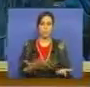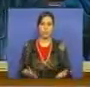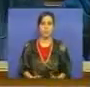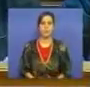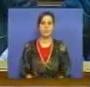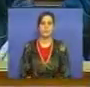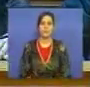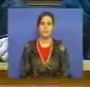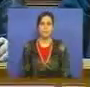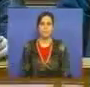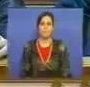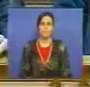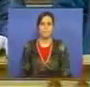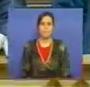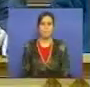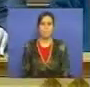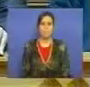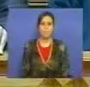Exatamente.